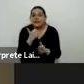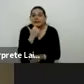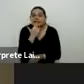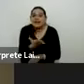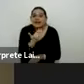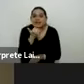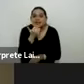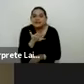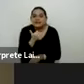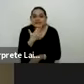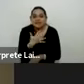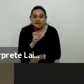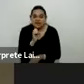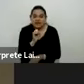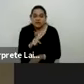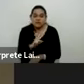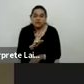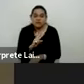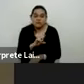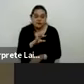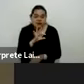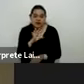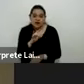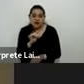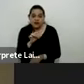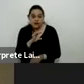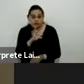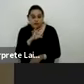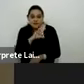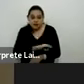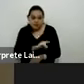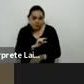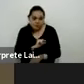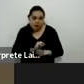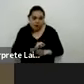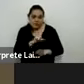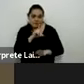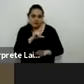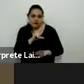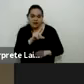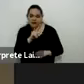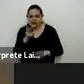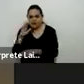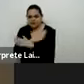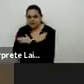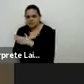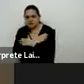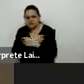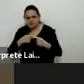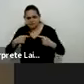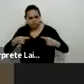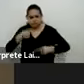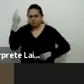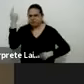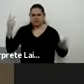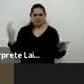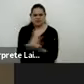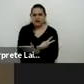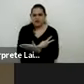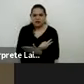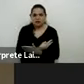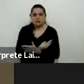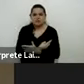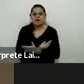mentira. Quanto mais houver investimento no salário, quanto mais houver investimento do governo para